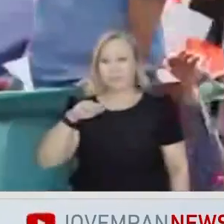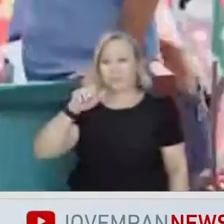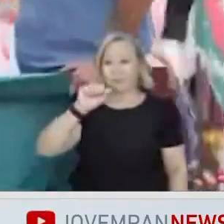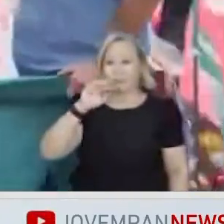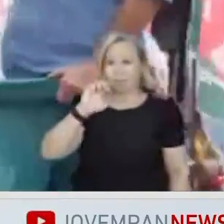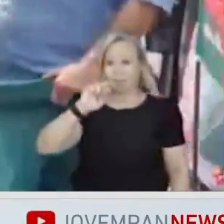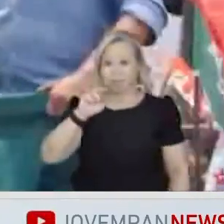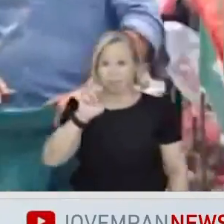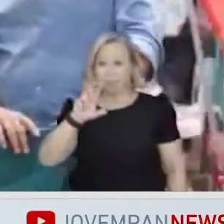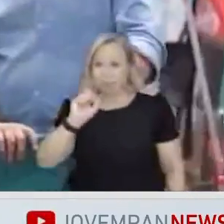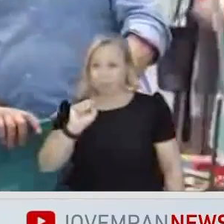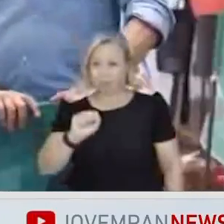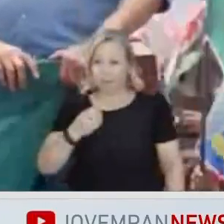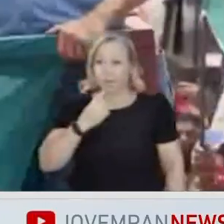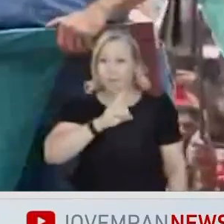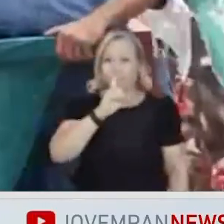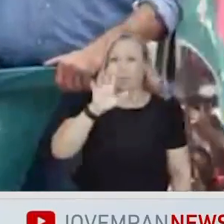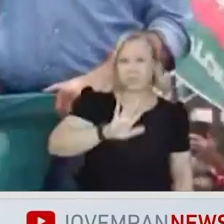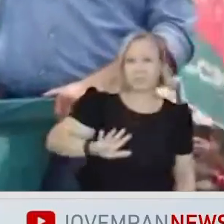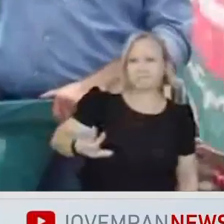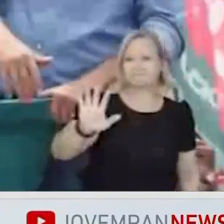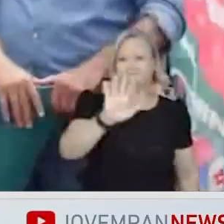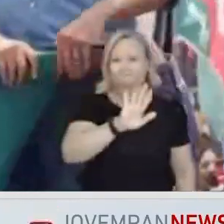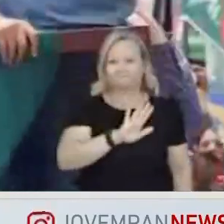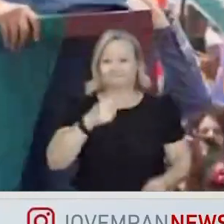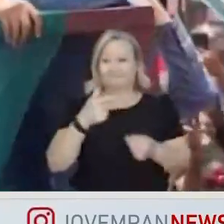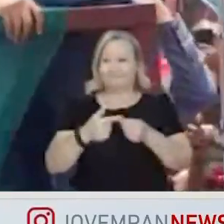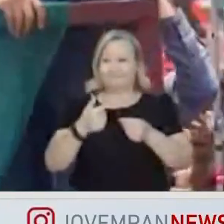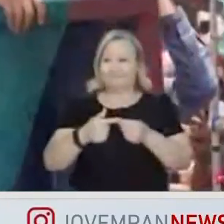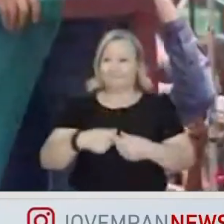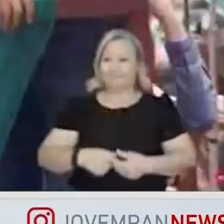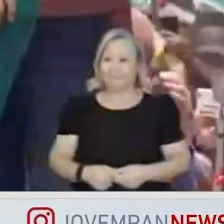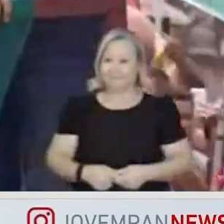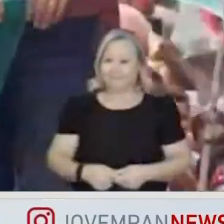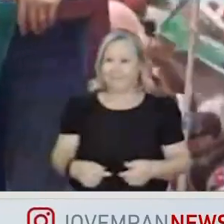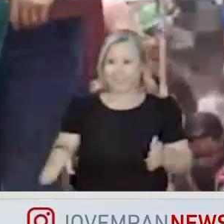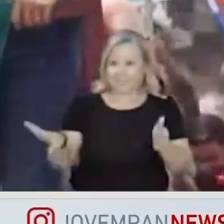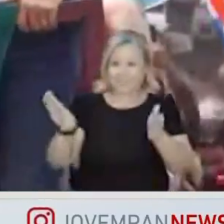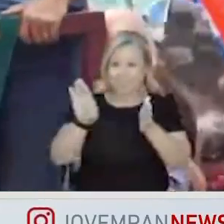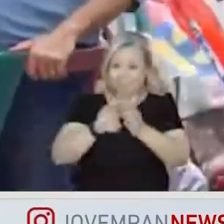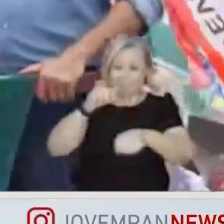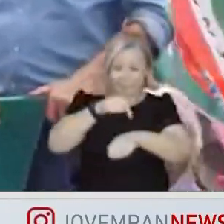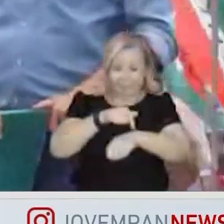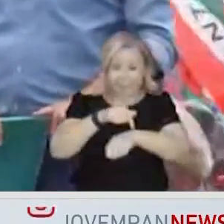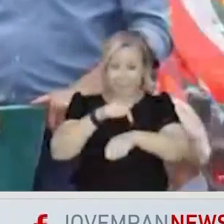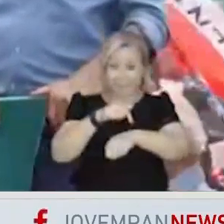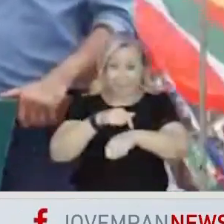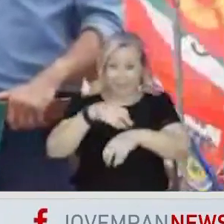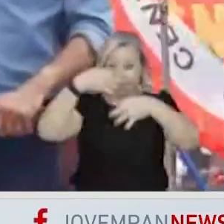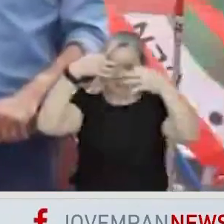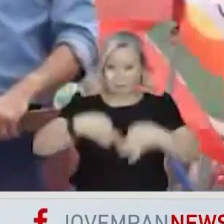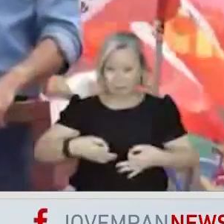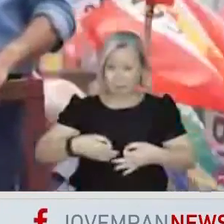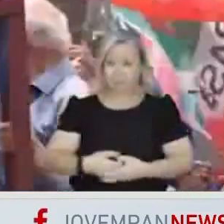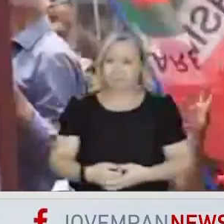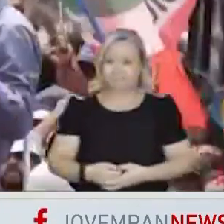gosto muito dessa questão de você trazer deputados, embora ele ainda não seja deputado, ele é um deputado eleito, mas eu não